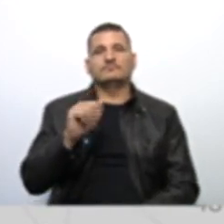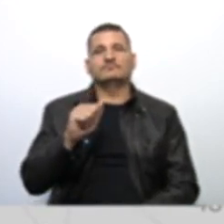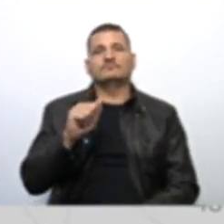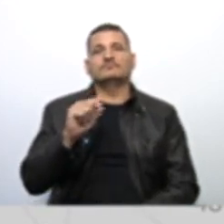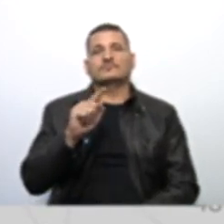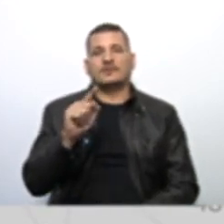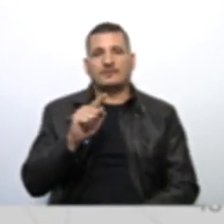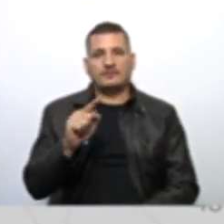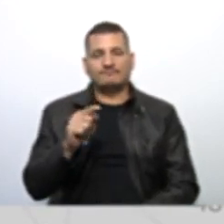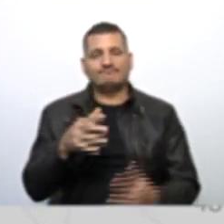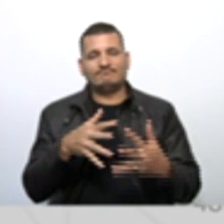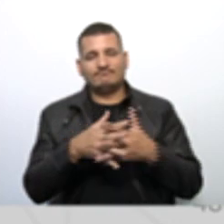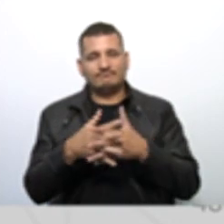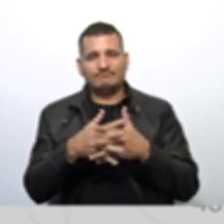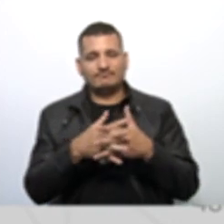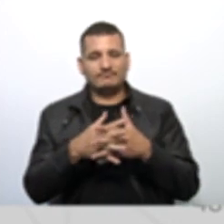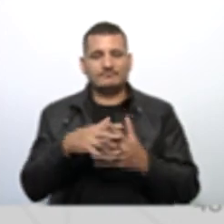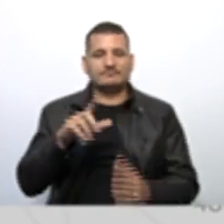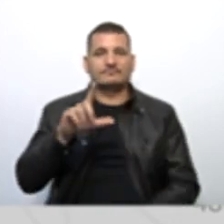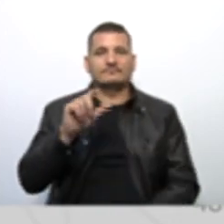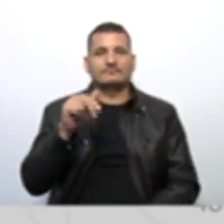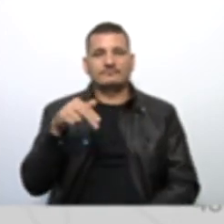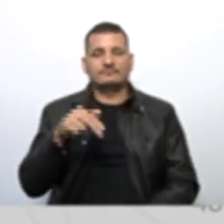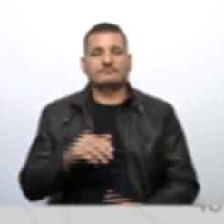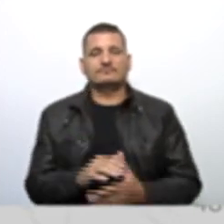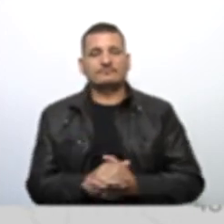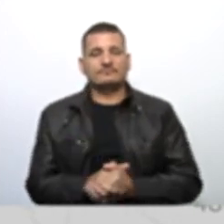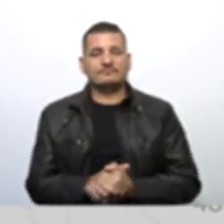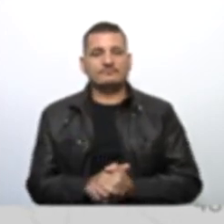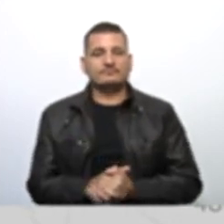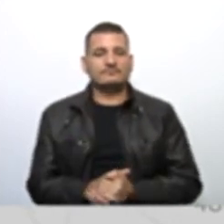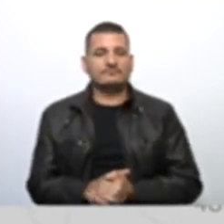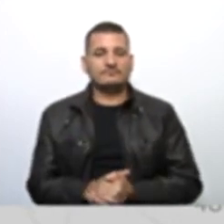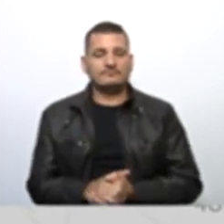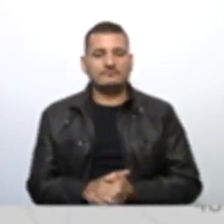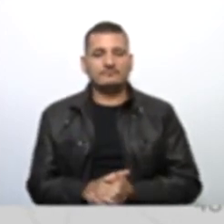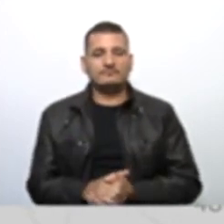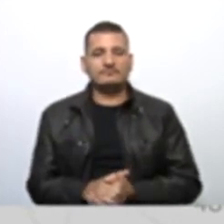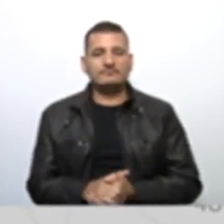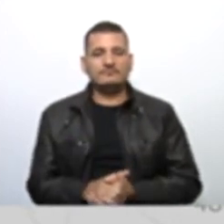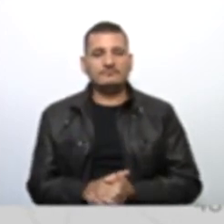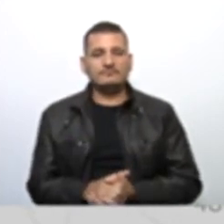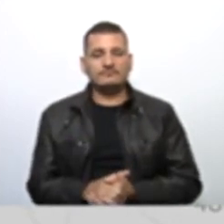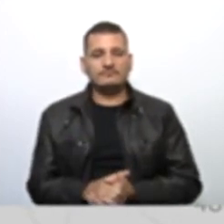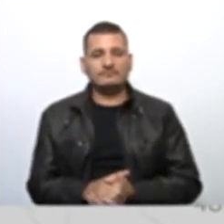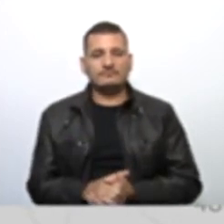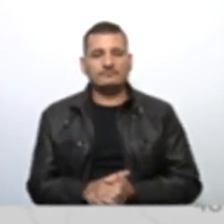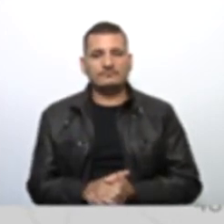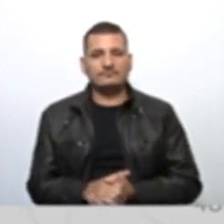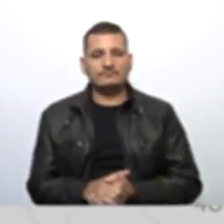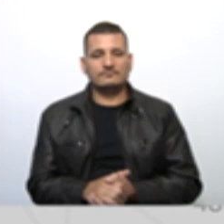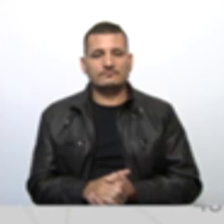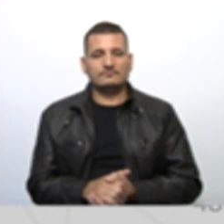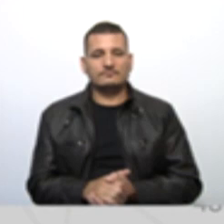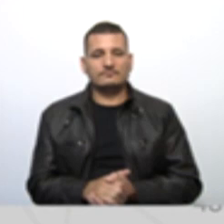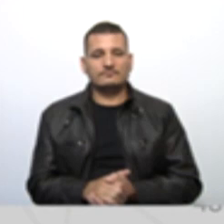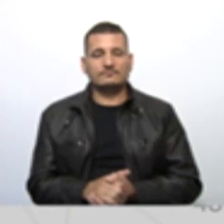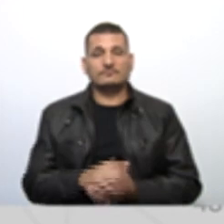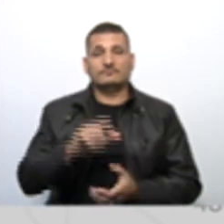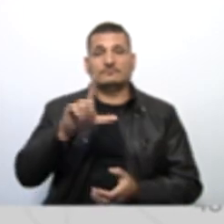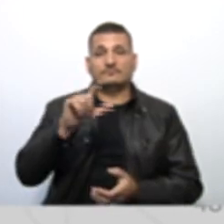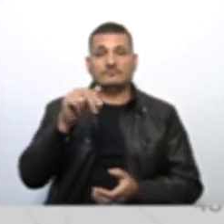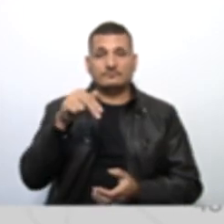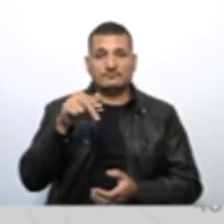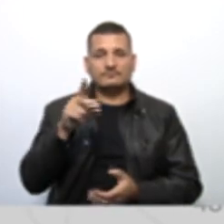professor? Exatamente. Mas a LAN ela vai se diferenciar porque ele está no mesmo Isso, a LAN, pessoal, né, é no mesmo